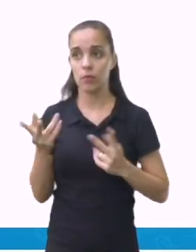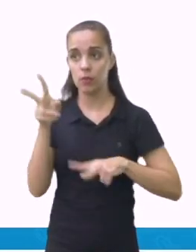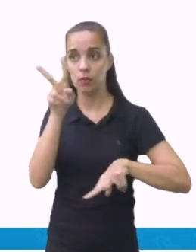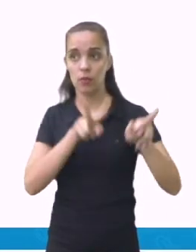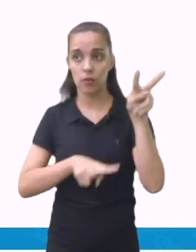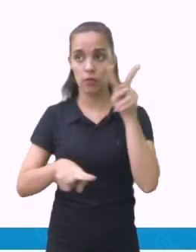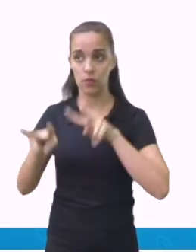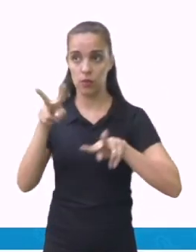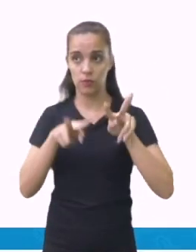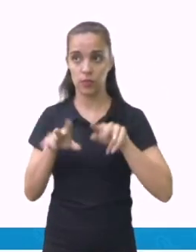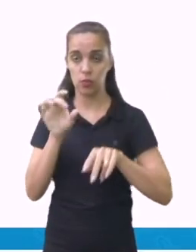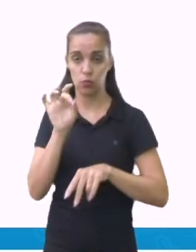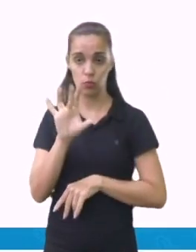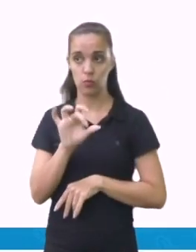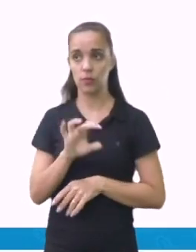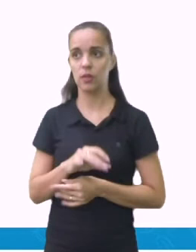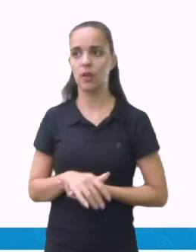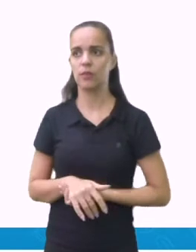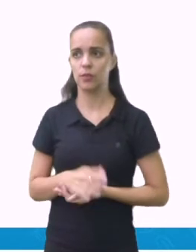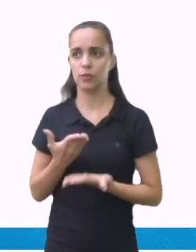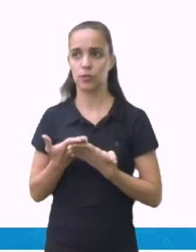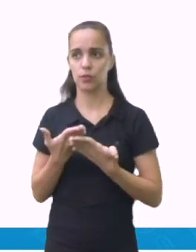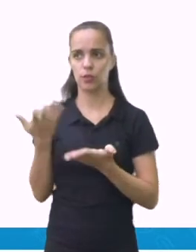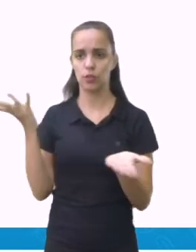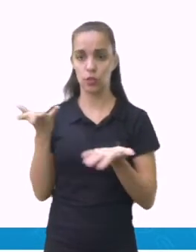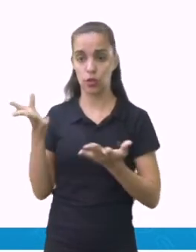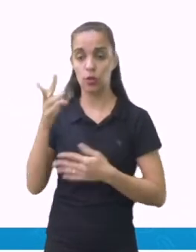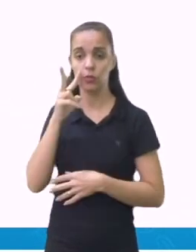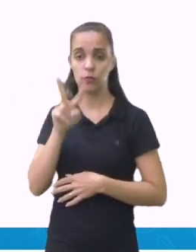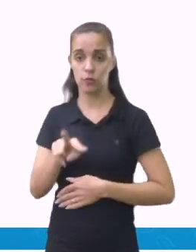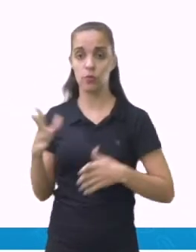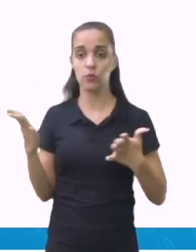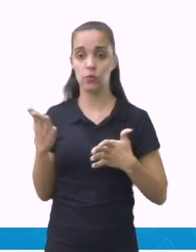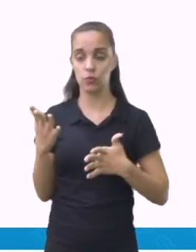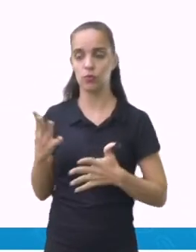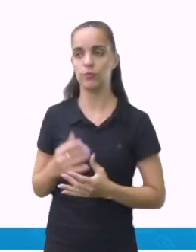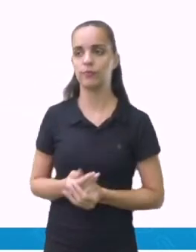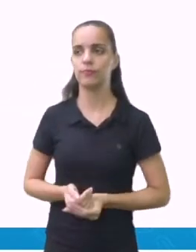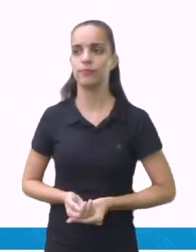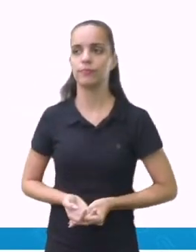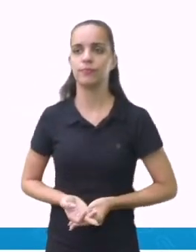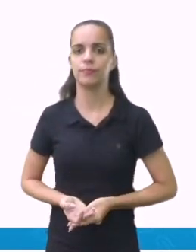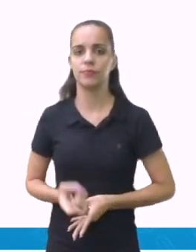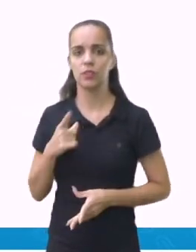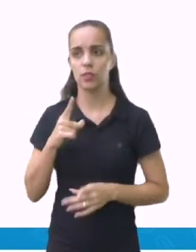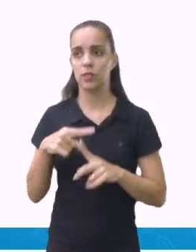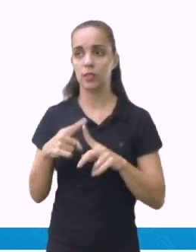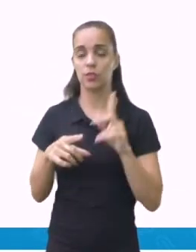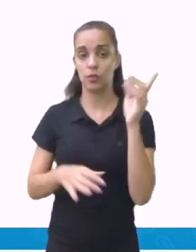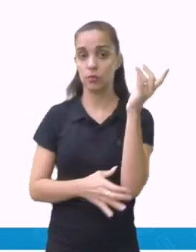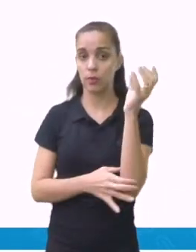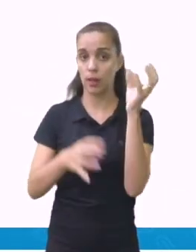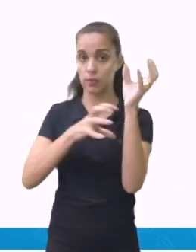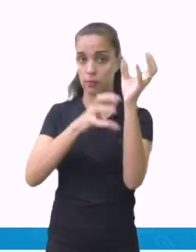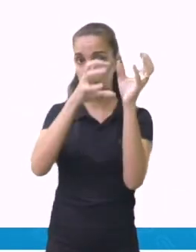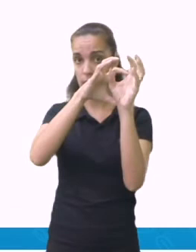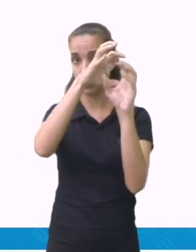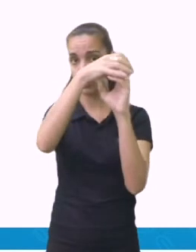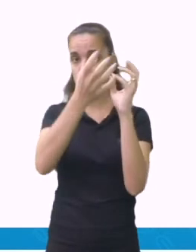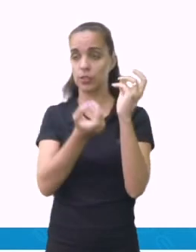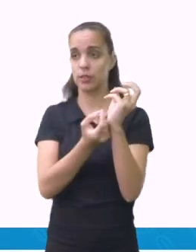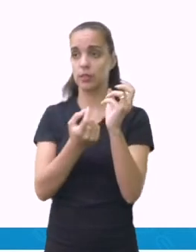Agora nós vamos aqui para uma revisão da nossa aula de tudo o que nós vimos. Falamos aí, né, das partes das